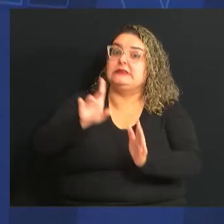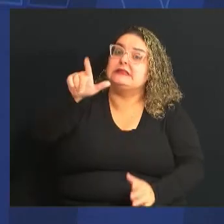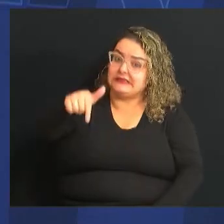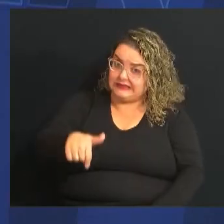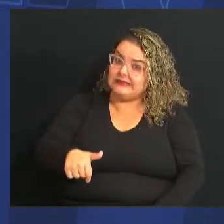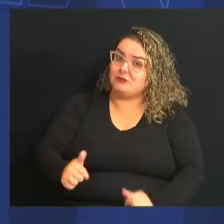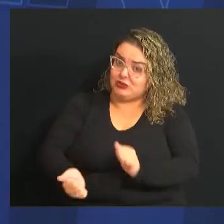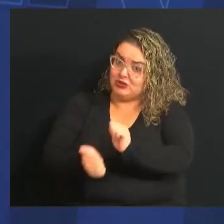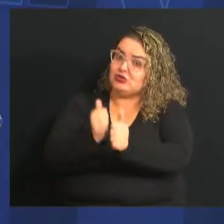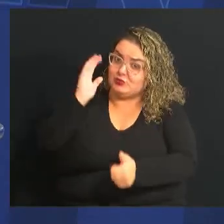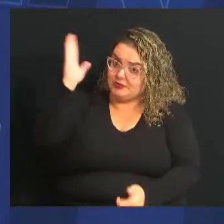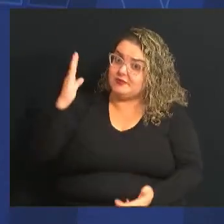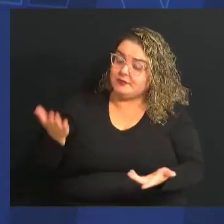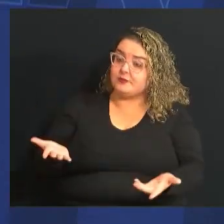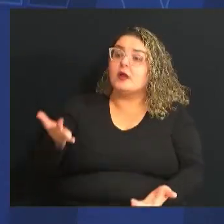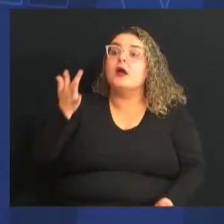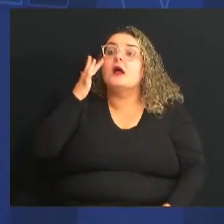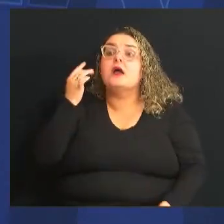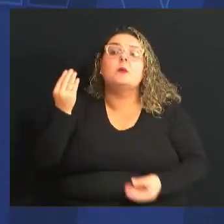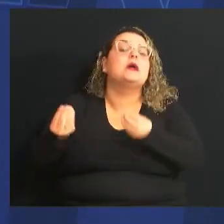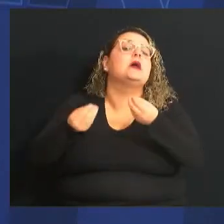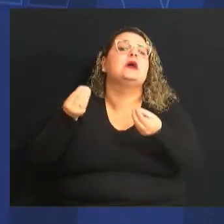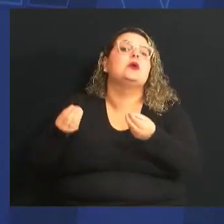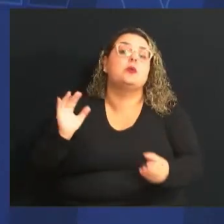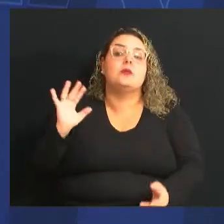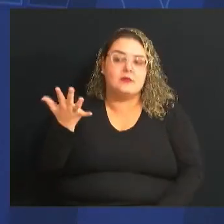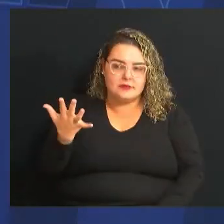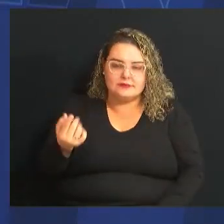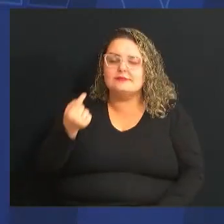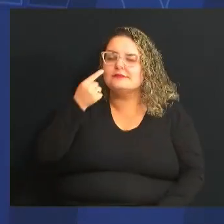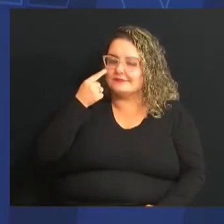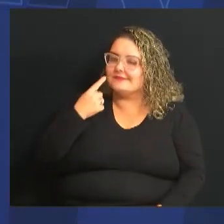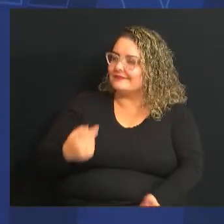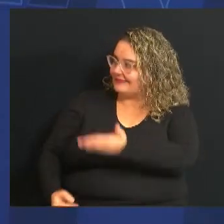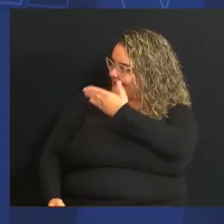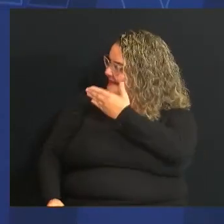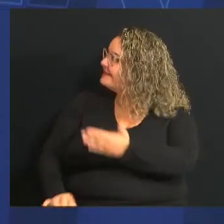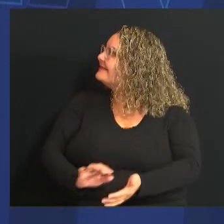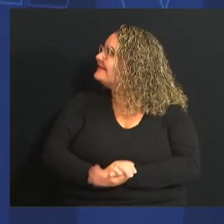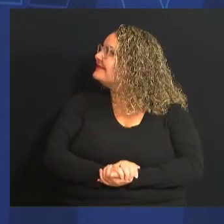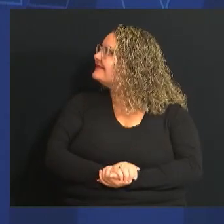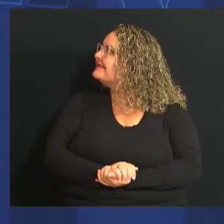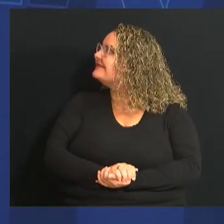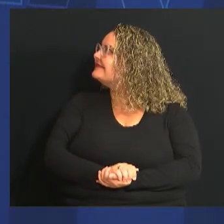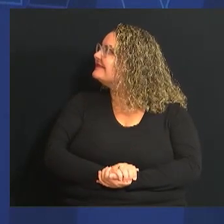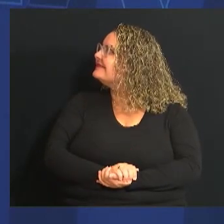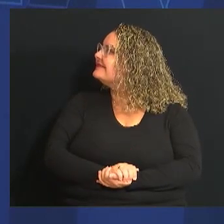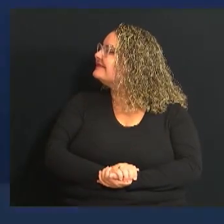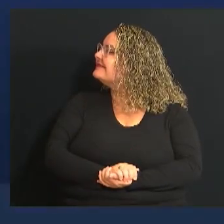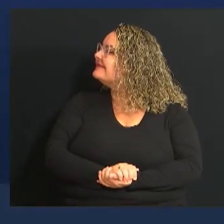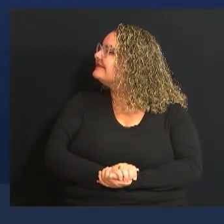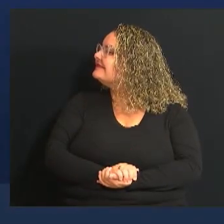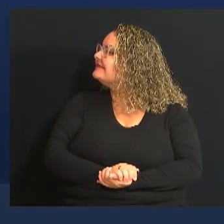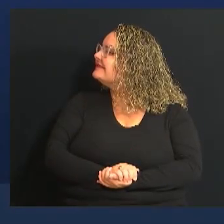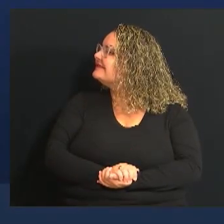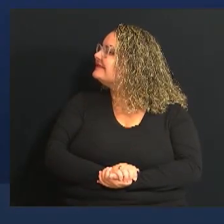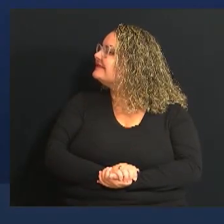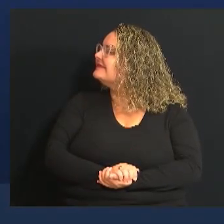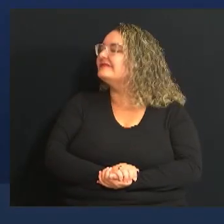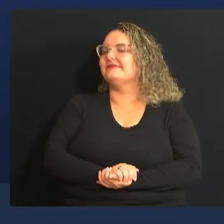Ah, bom! Então vai ter comes e bebes. Pessoal, pode ficar tranquilo, mas viu, se o Brasil perder... vai ser